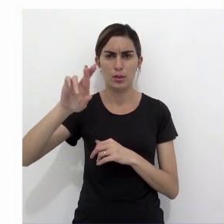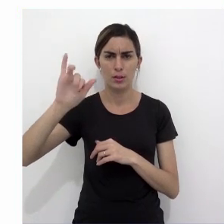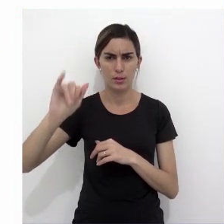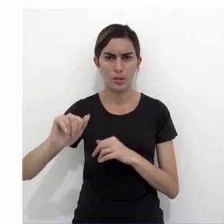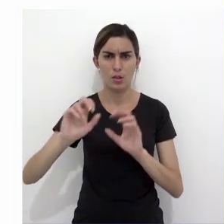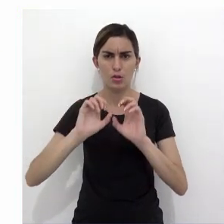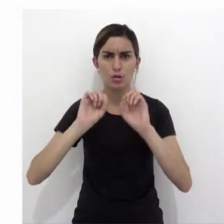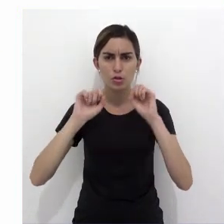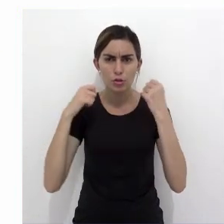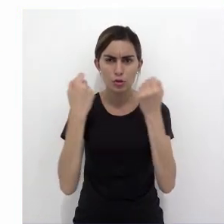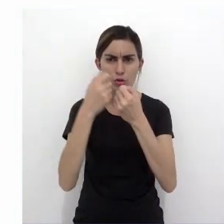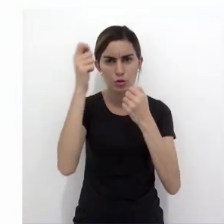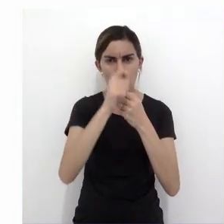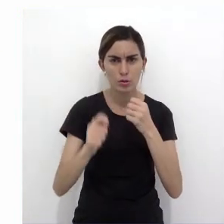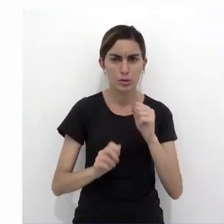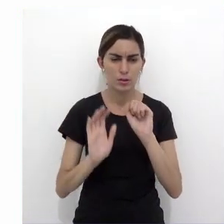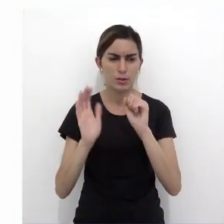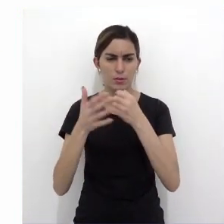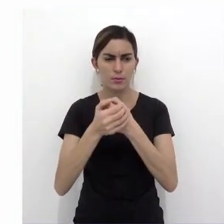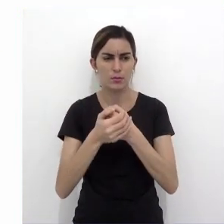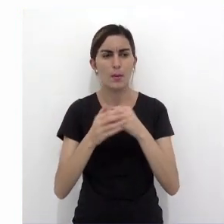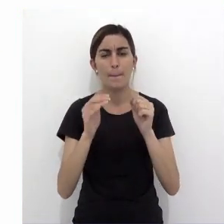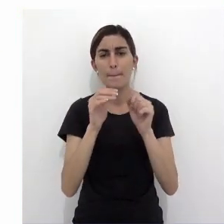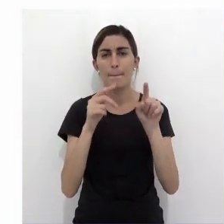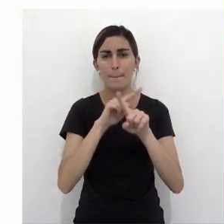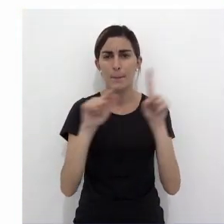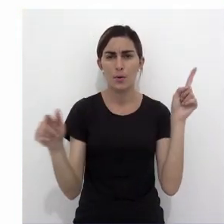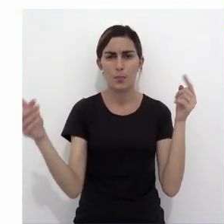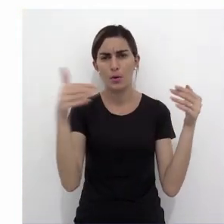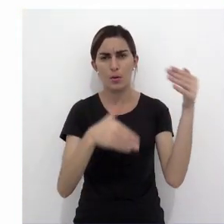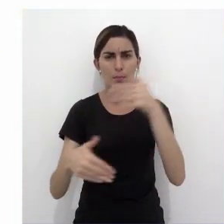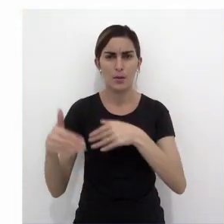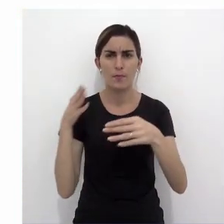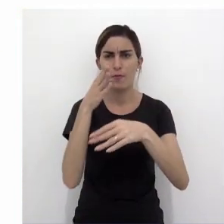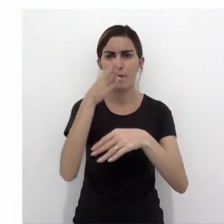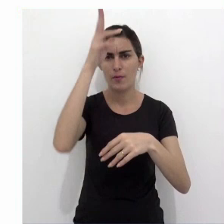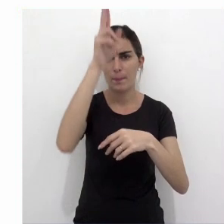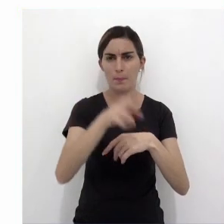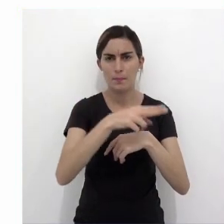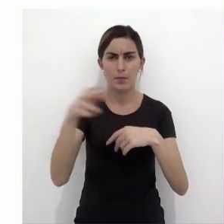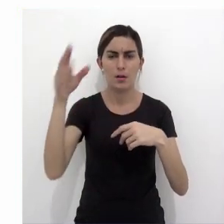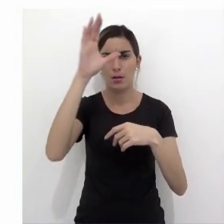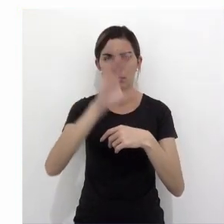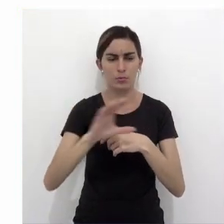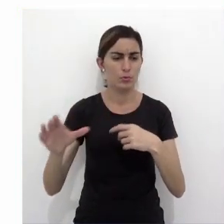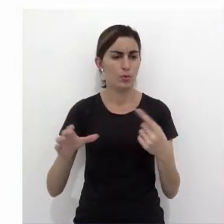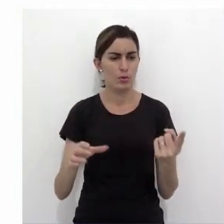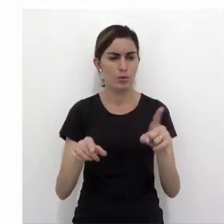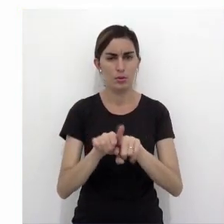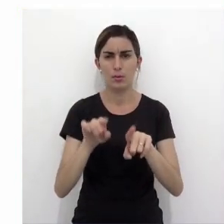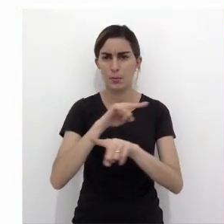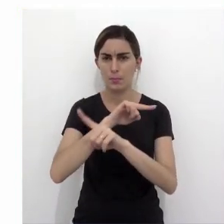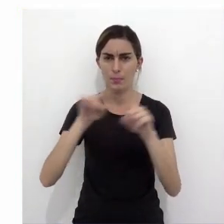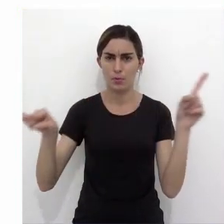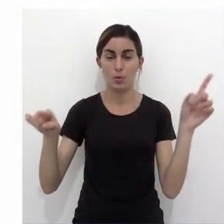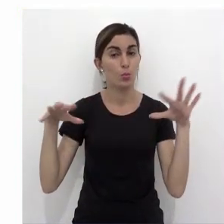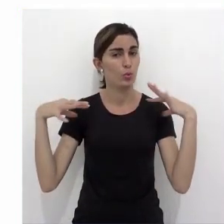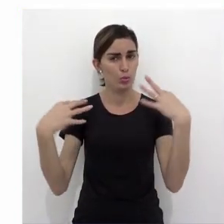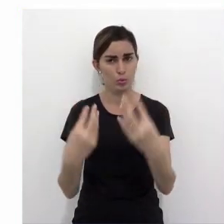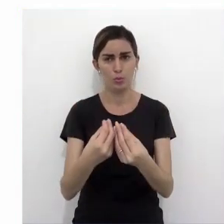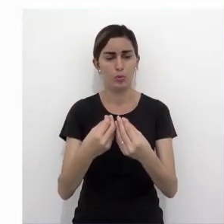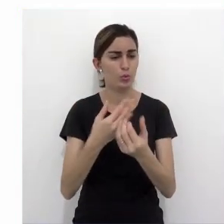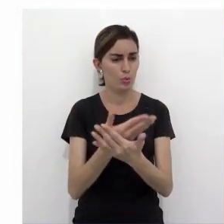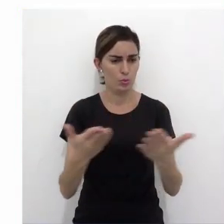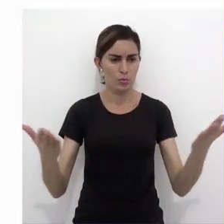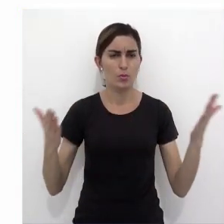bula proibia os maçons de participarem de cultos católicos. E quando isso em todo o mundo, quando isso chegou ao